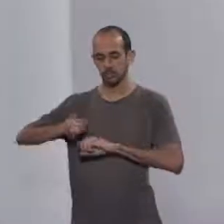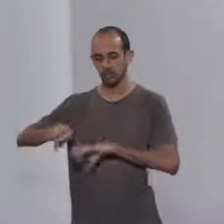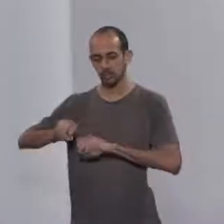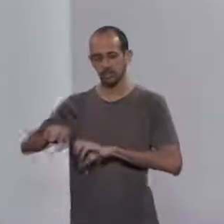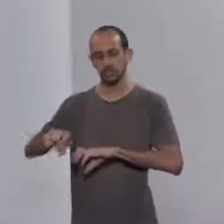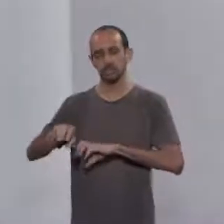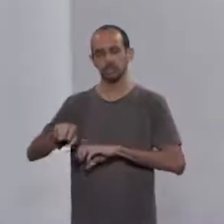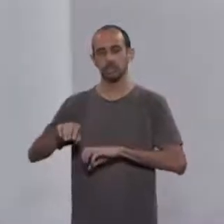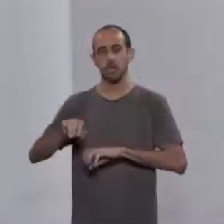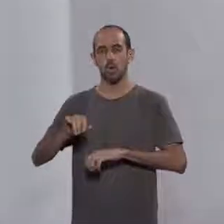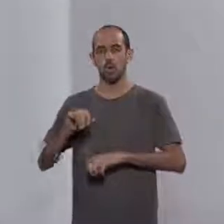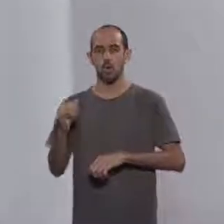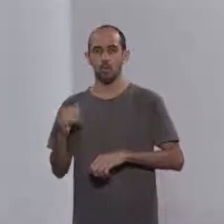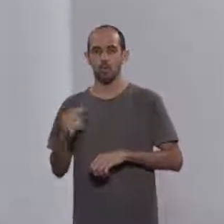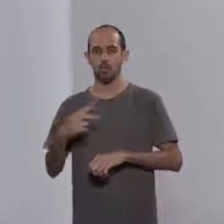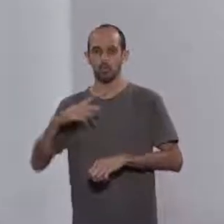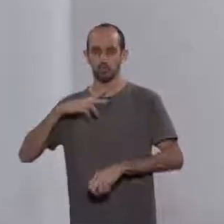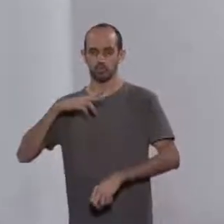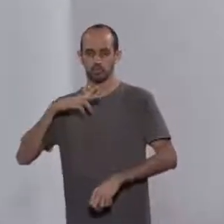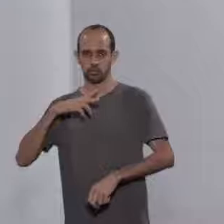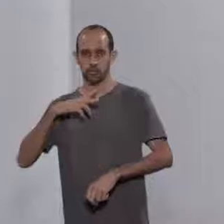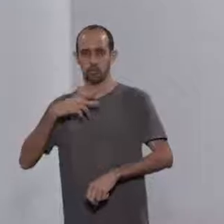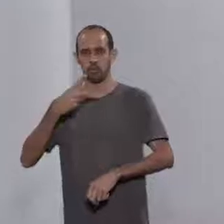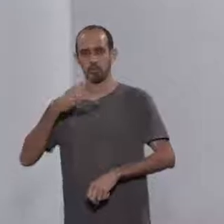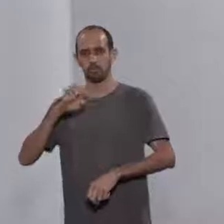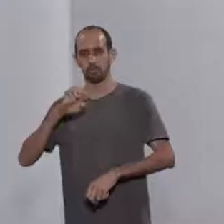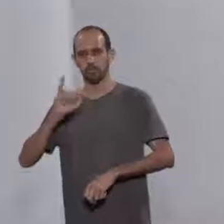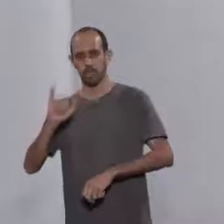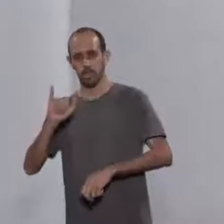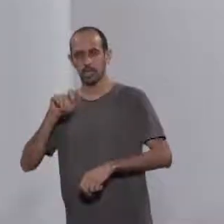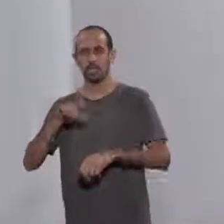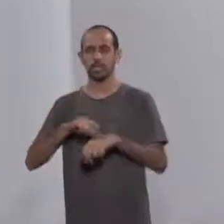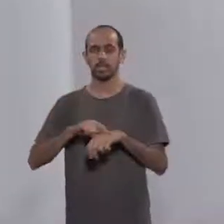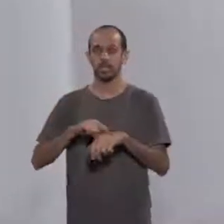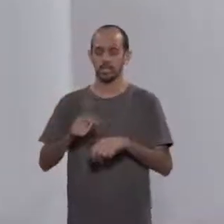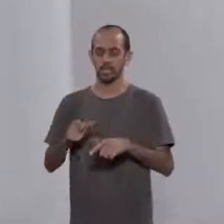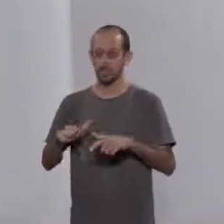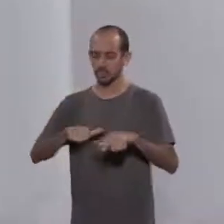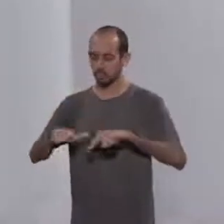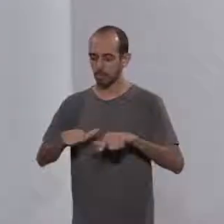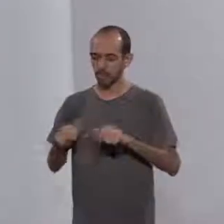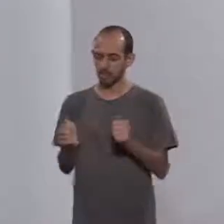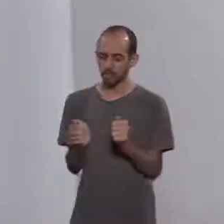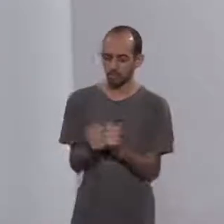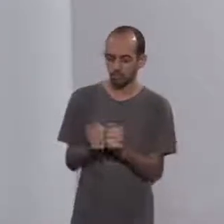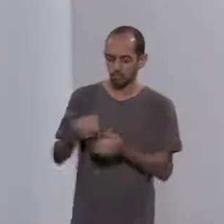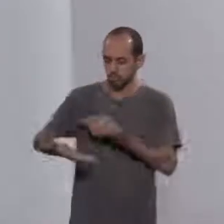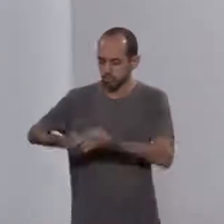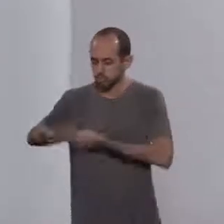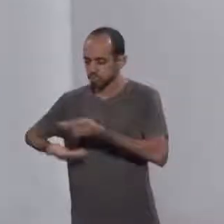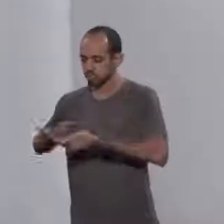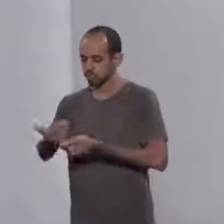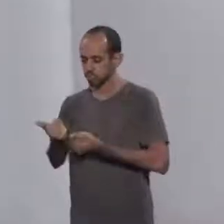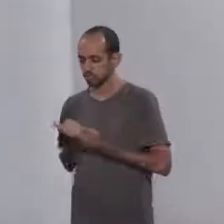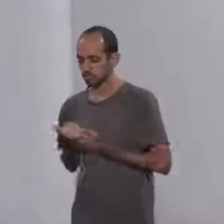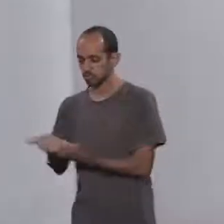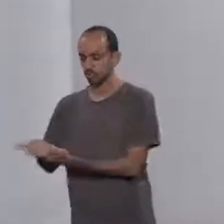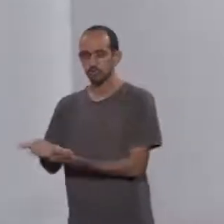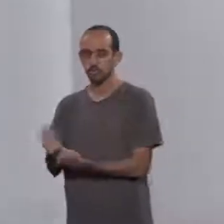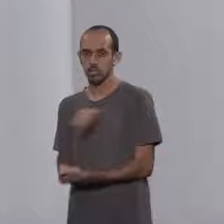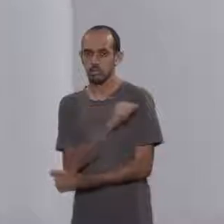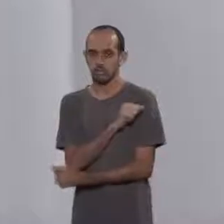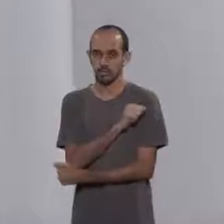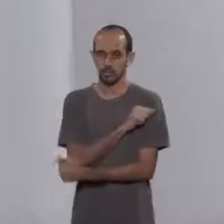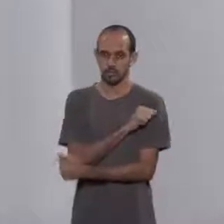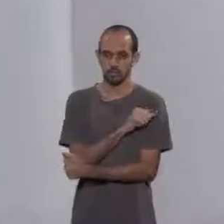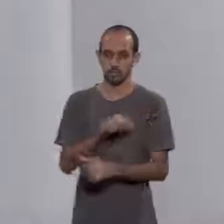é o famoso PEI, né, que é o plano de inclusão, e a partir disso ele trabalha de forma integrada com o agente de apoio, dando todo esse suporte. Esse